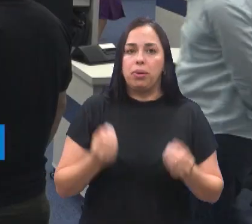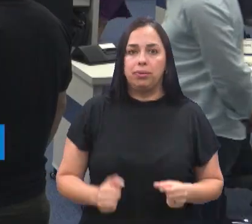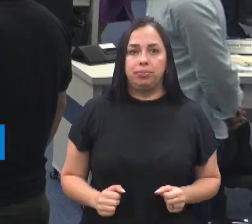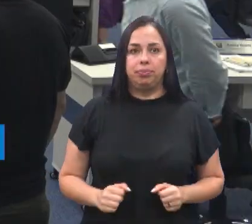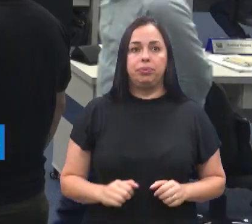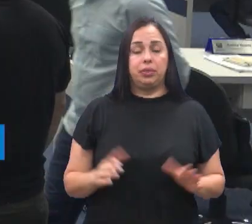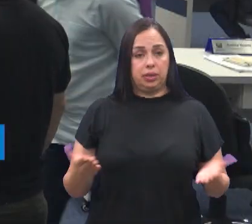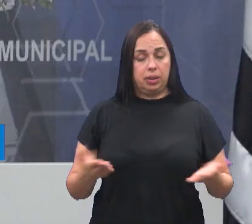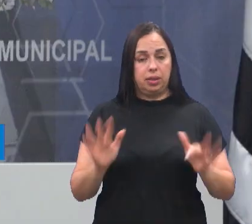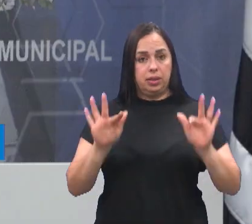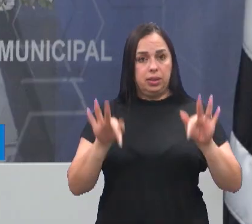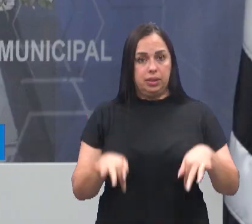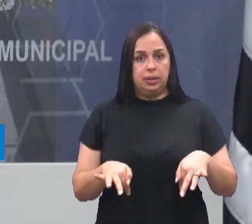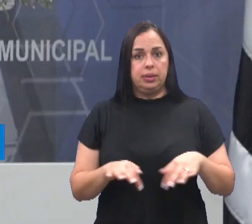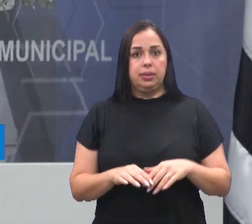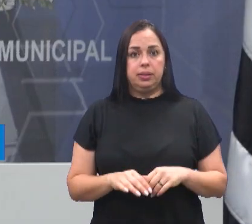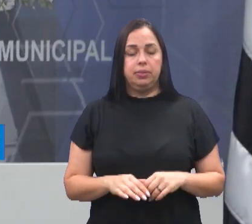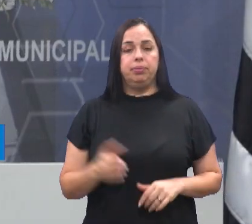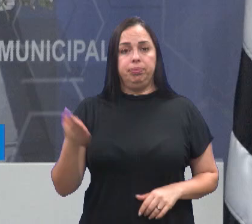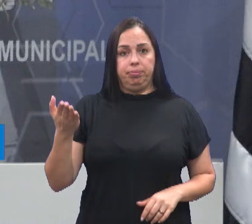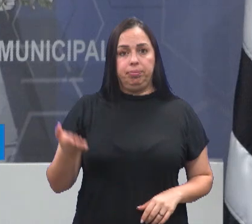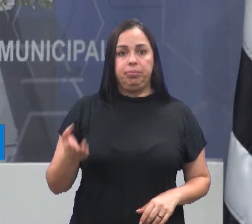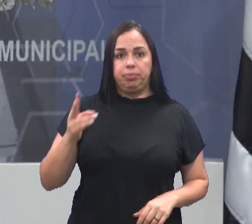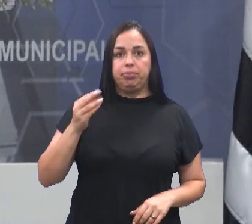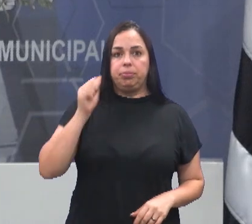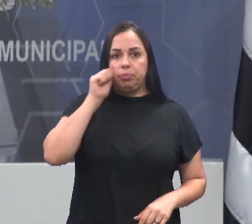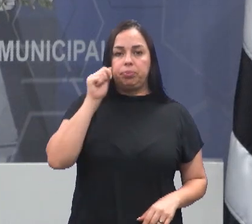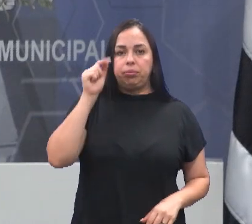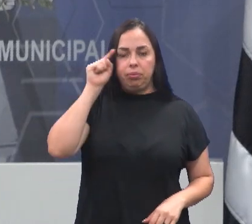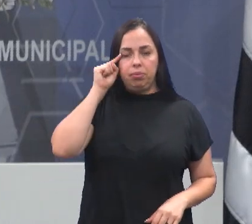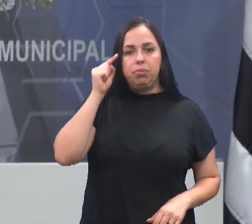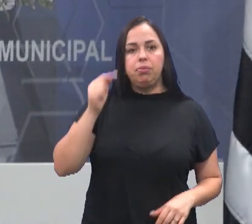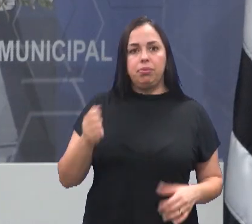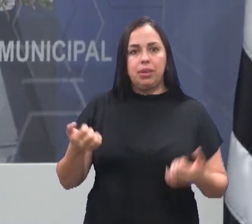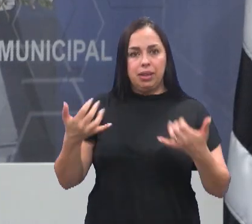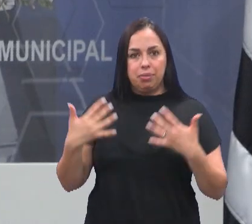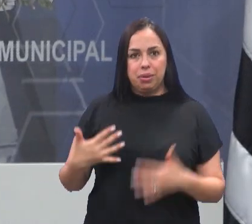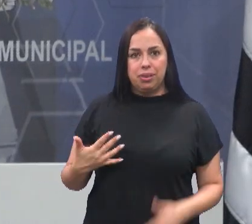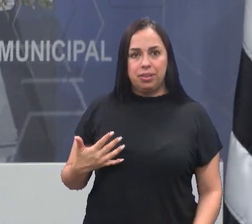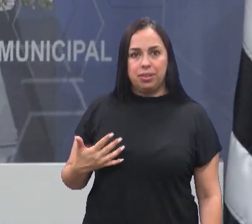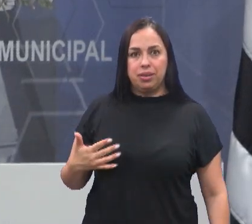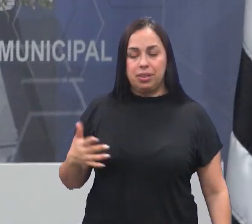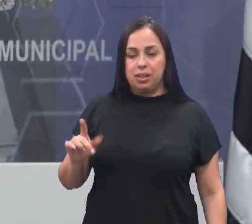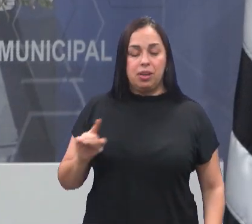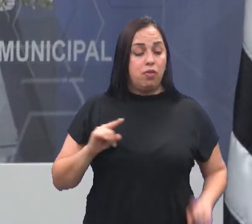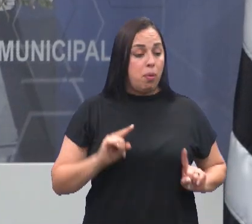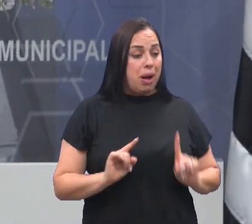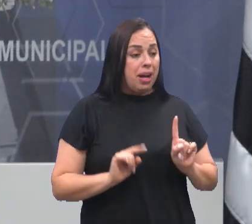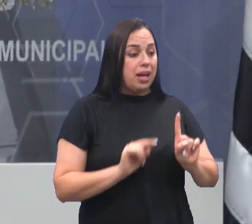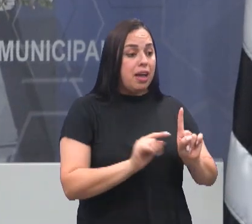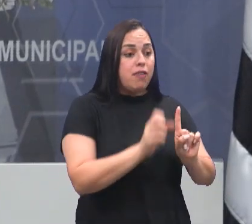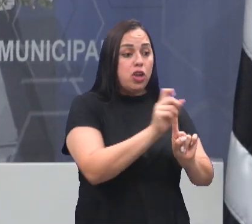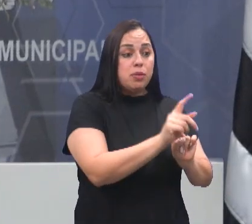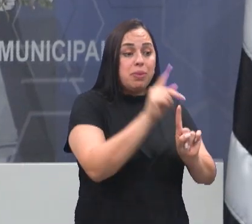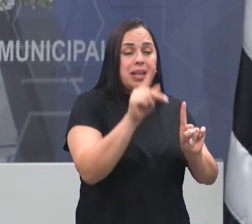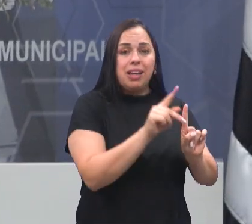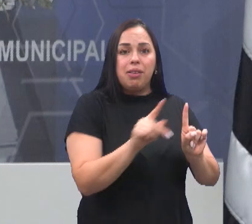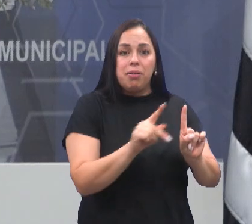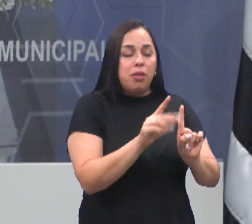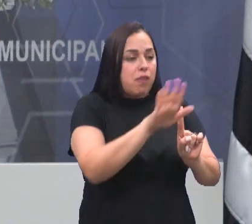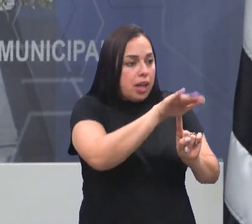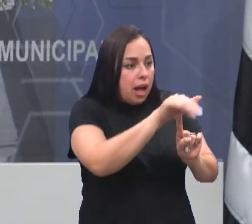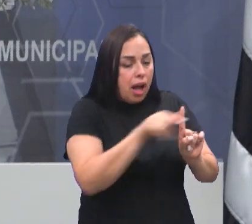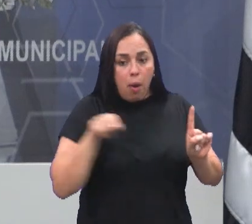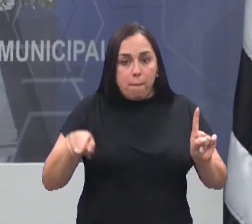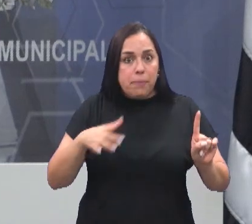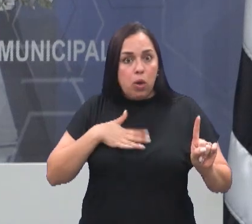encerrar, a vereadora Amélia Naomi lembrou bem, né? Foi uma criança que foi falar com a professora a situação do irmão dela, né? Que ele também estava passando